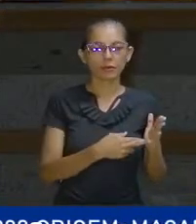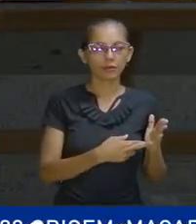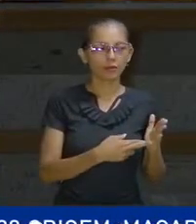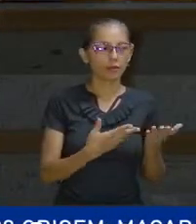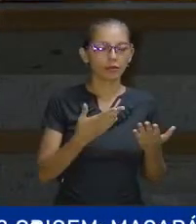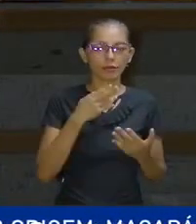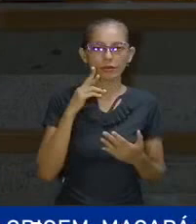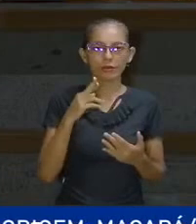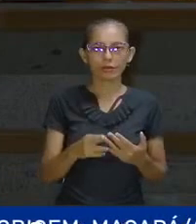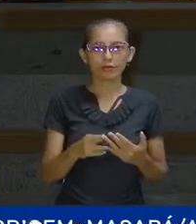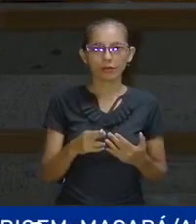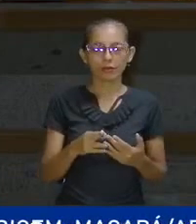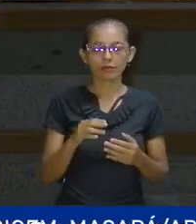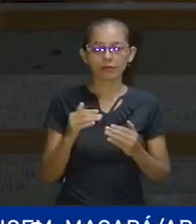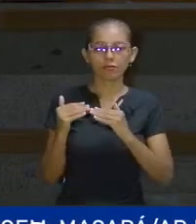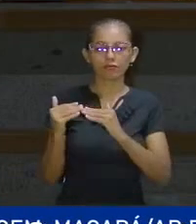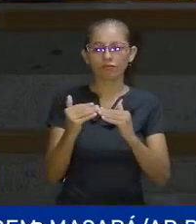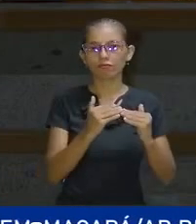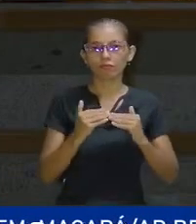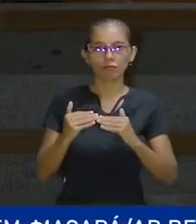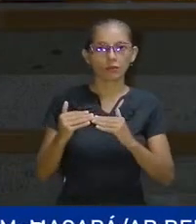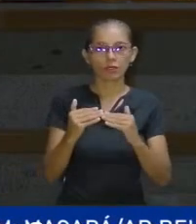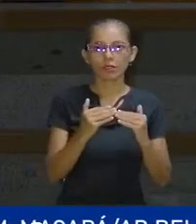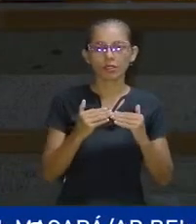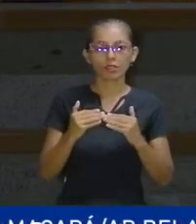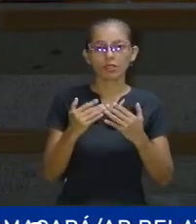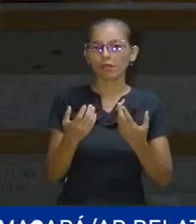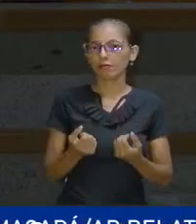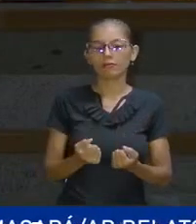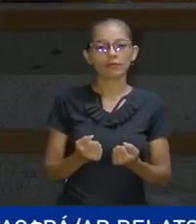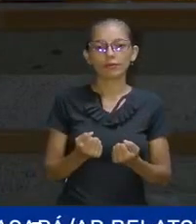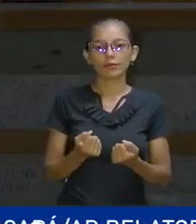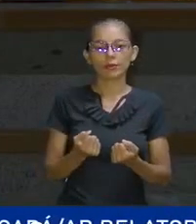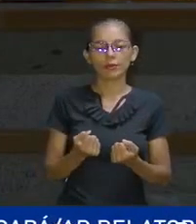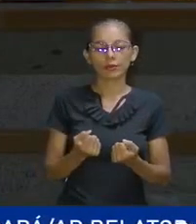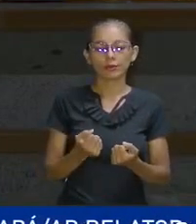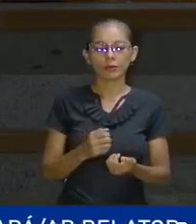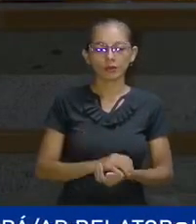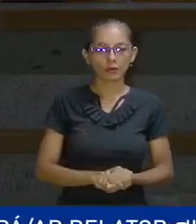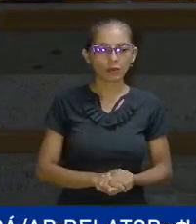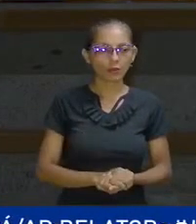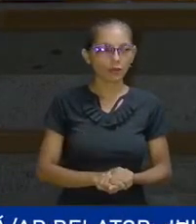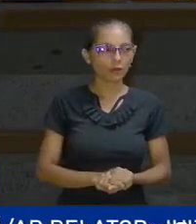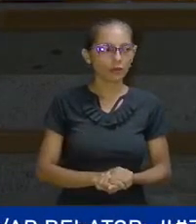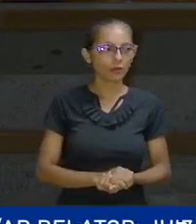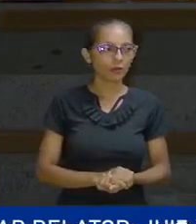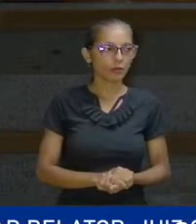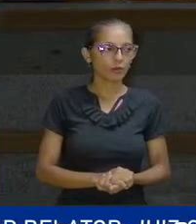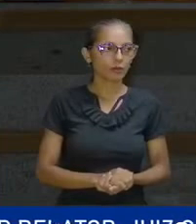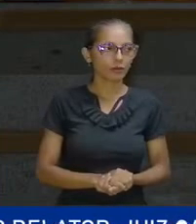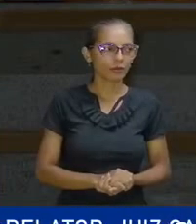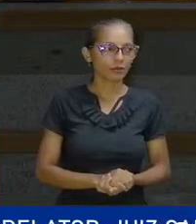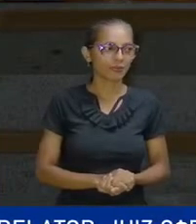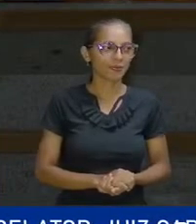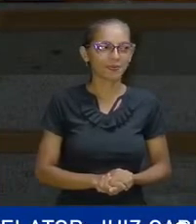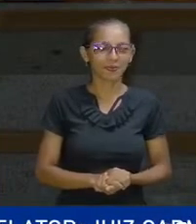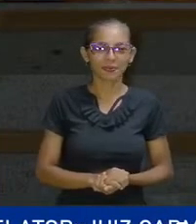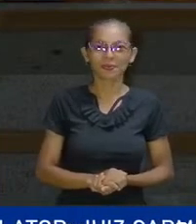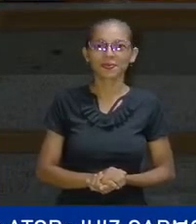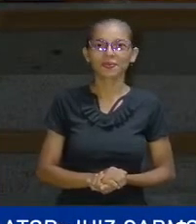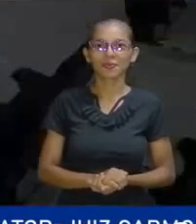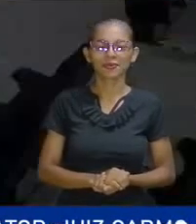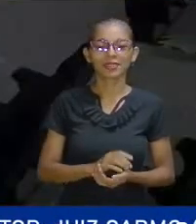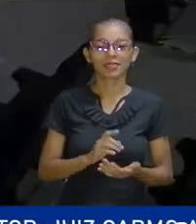por unanimidade, rejeitou as preliminares de inépcia da inicial, ausência de interesse de agir,